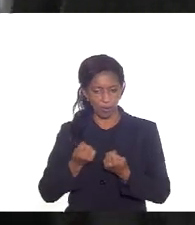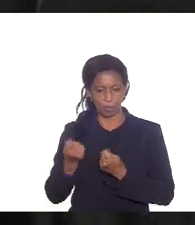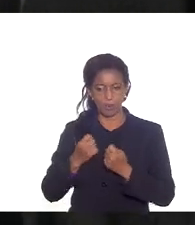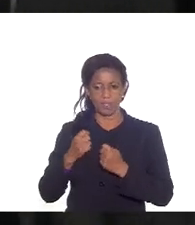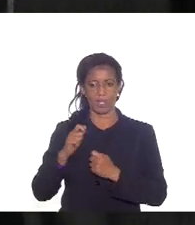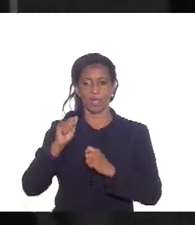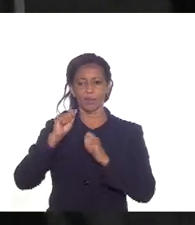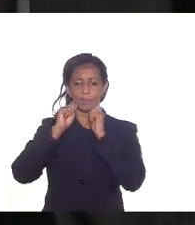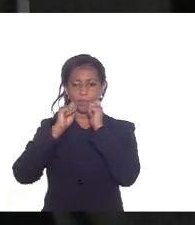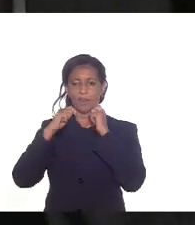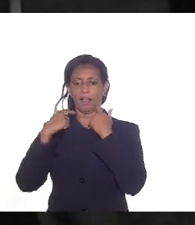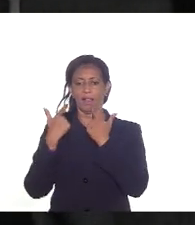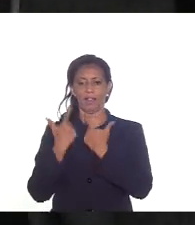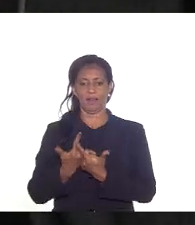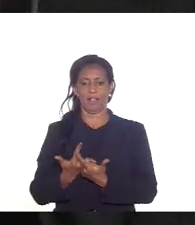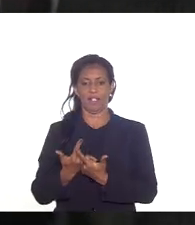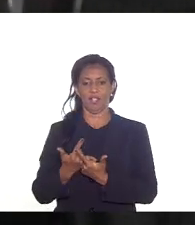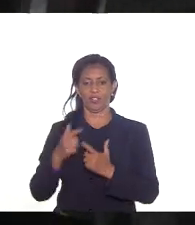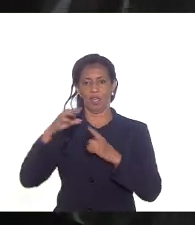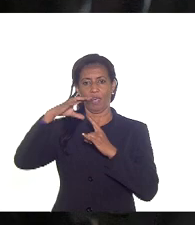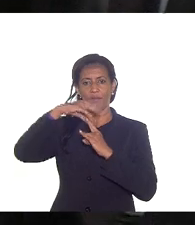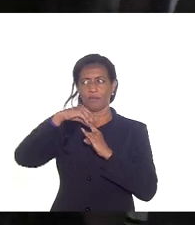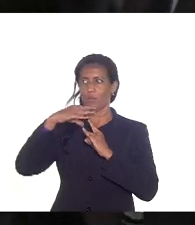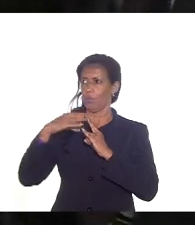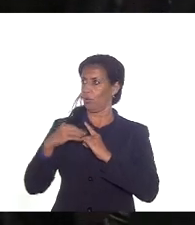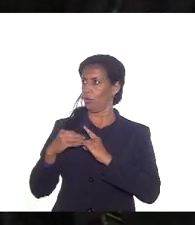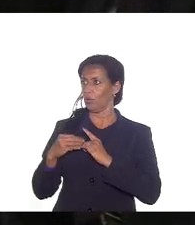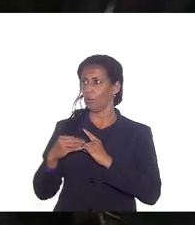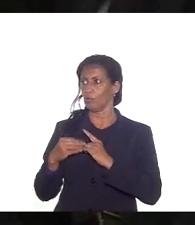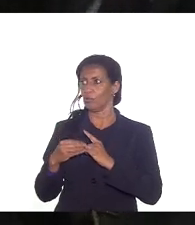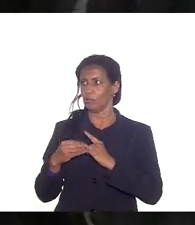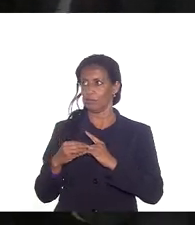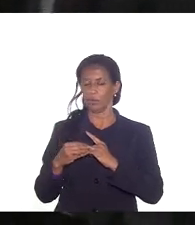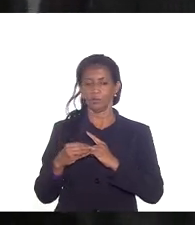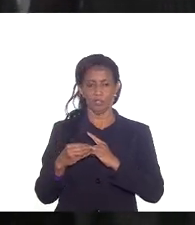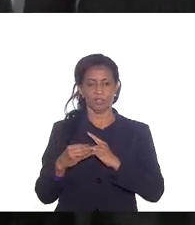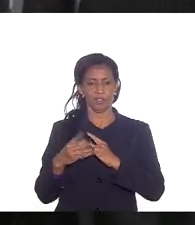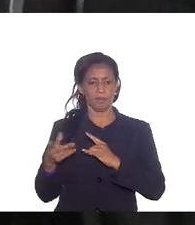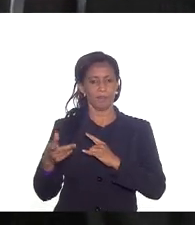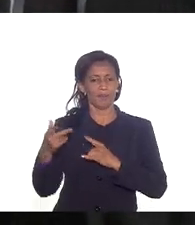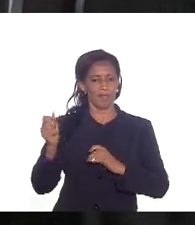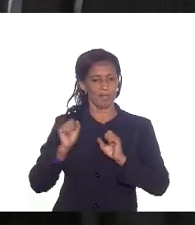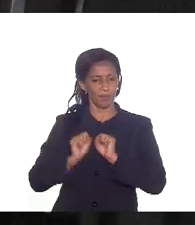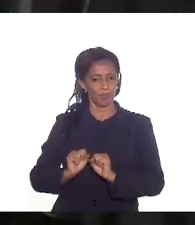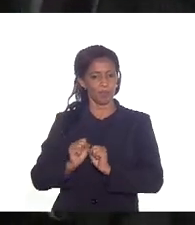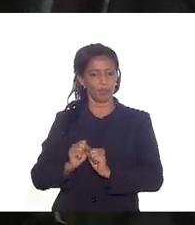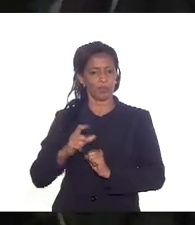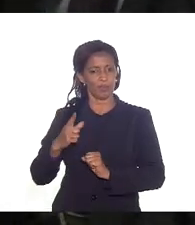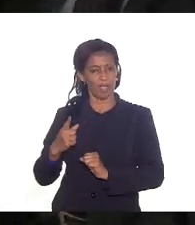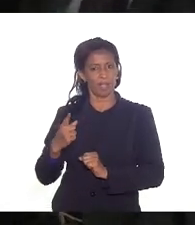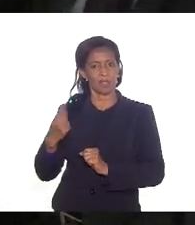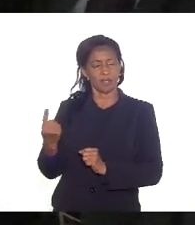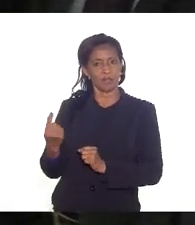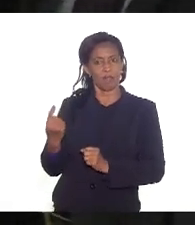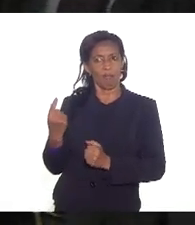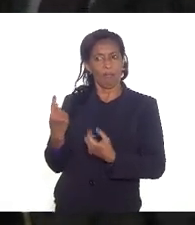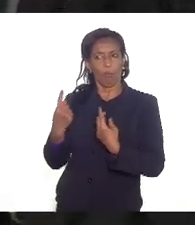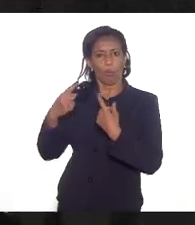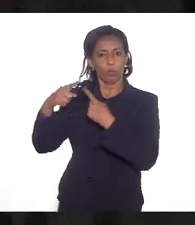pela Assembleia Legislativa a Fiocruz uma instituição de excelência para que pudesse combater